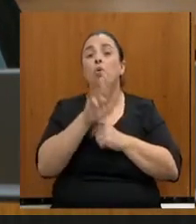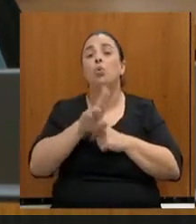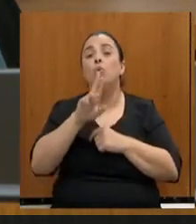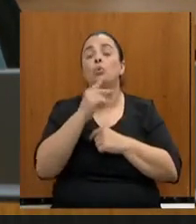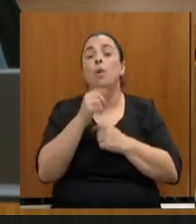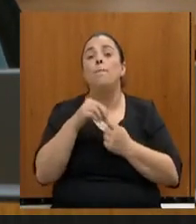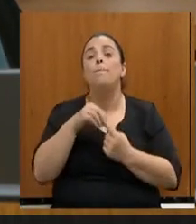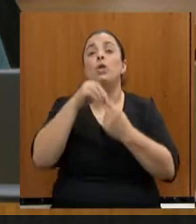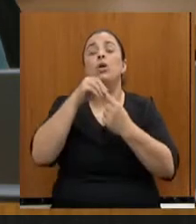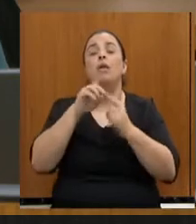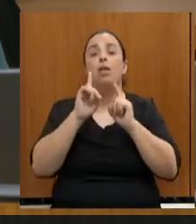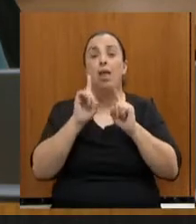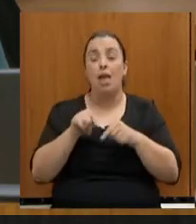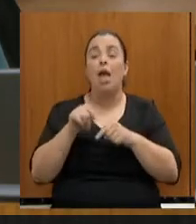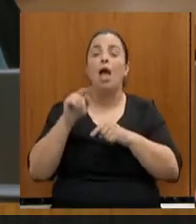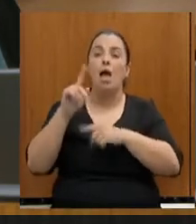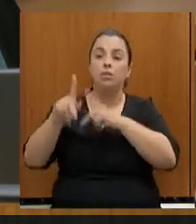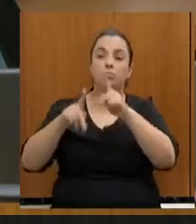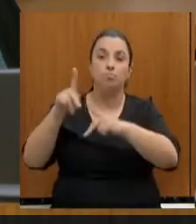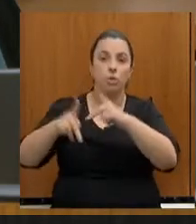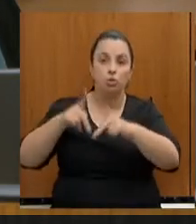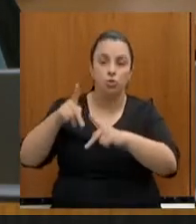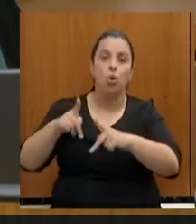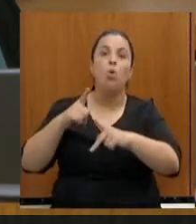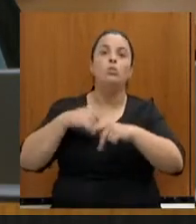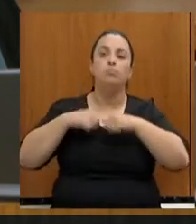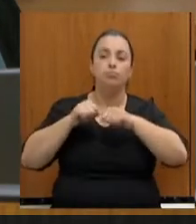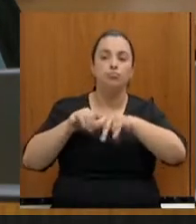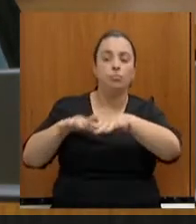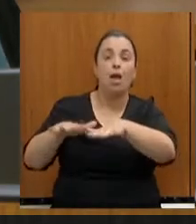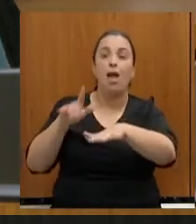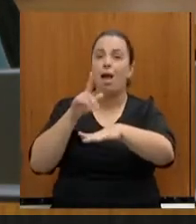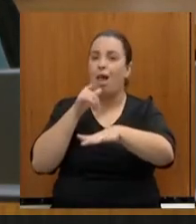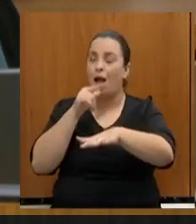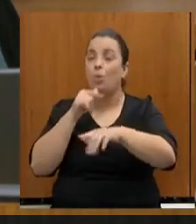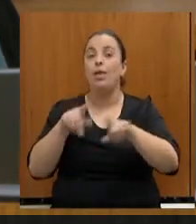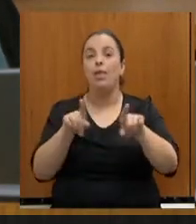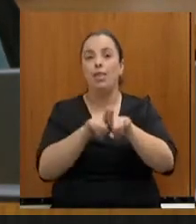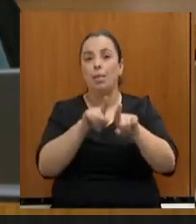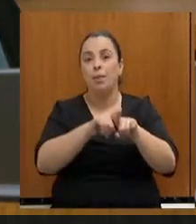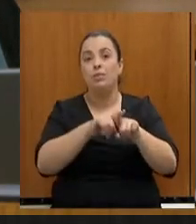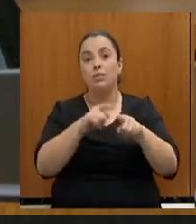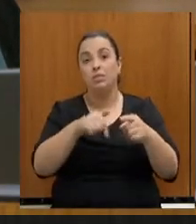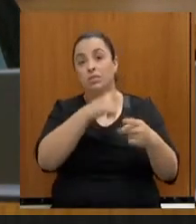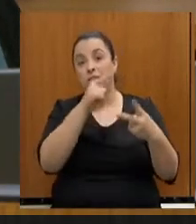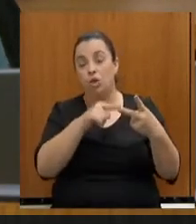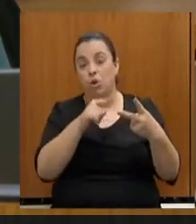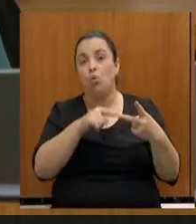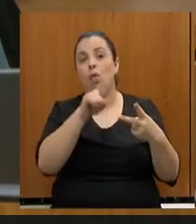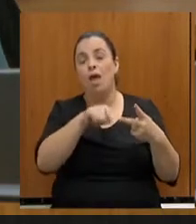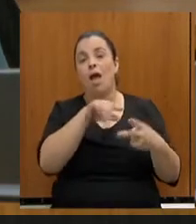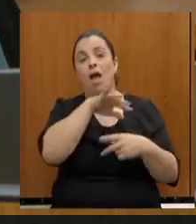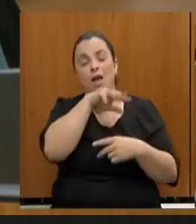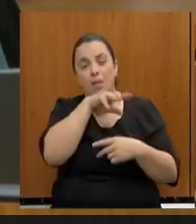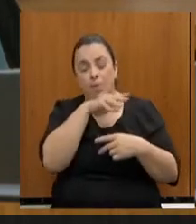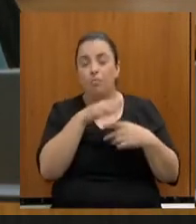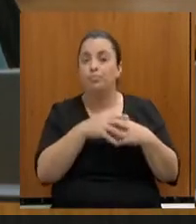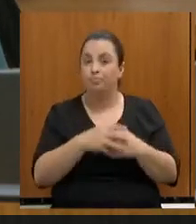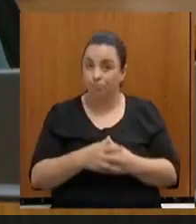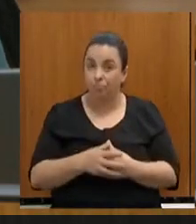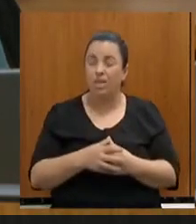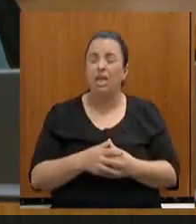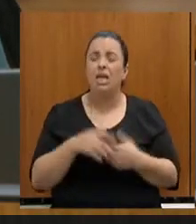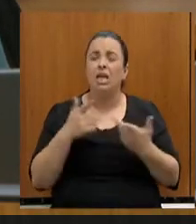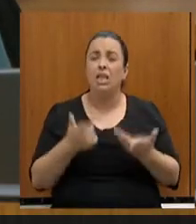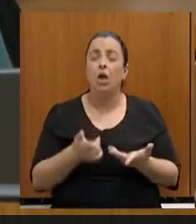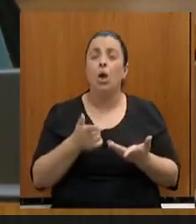é abastecimento público e diz tentação animal então através do nosso é de vazão